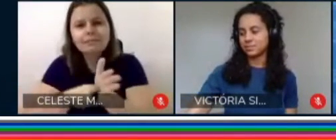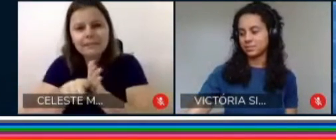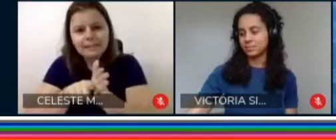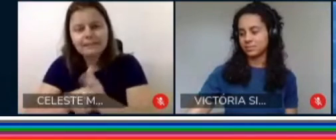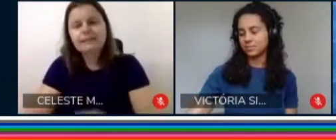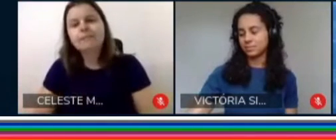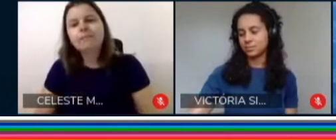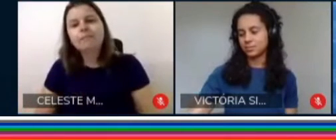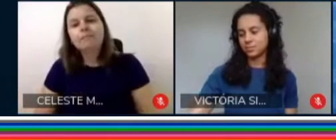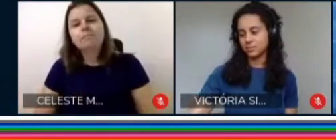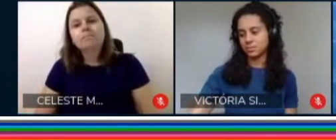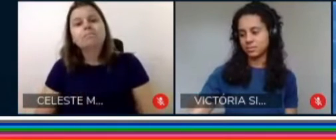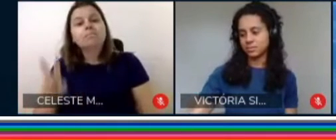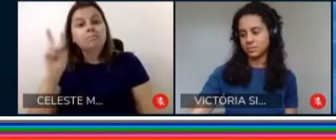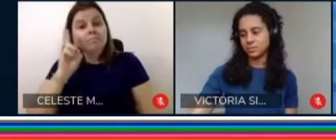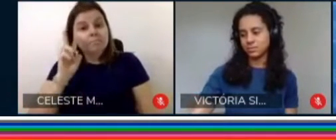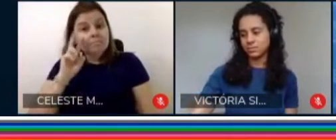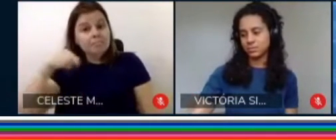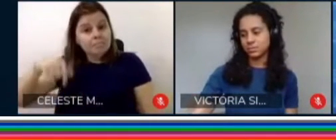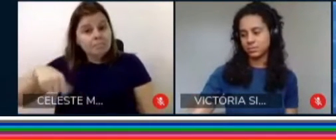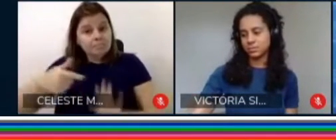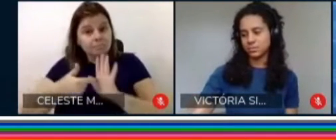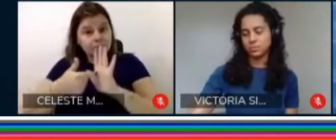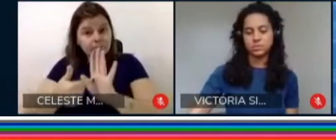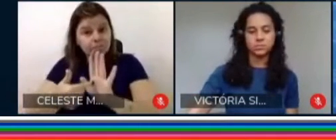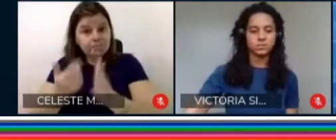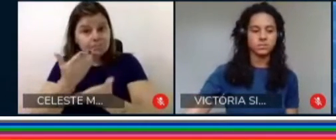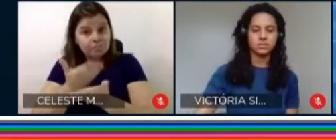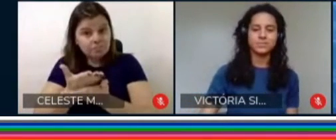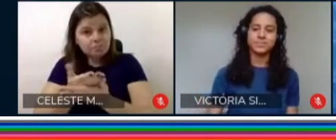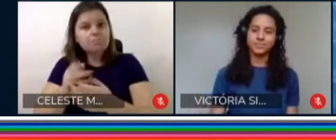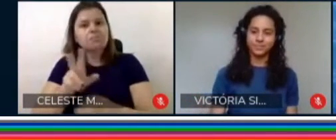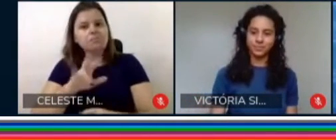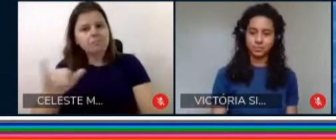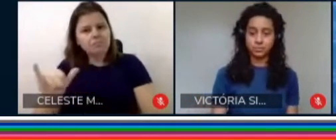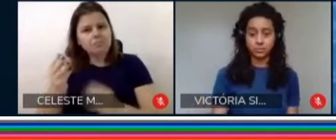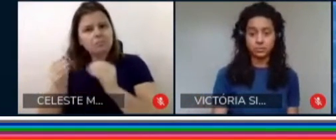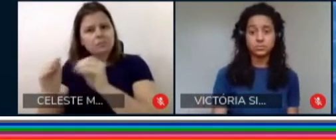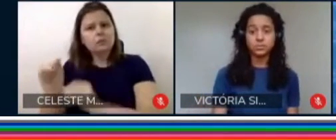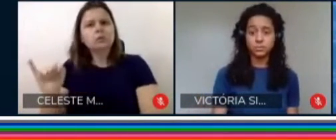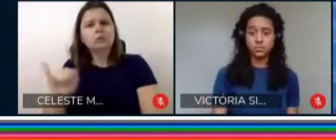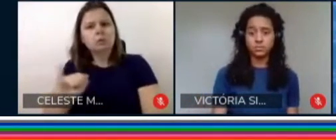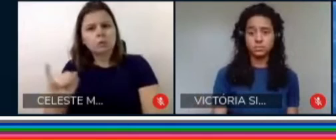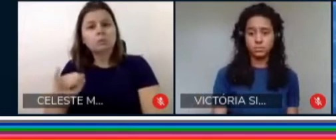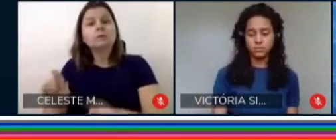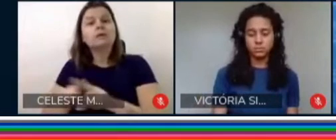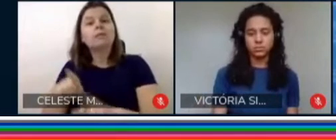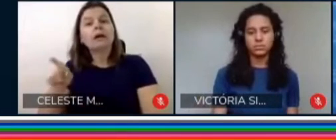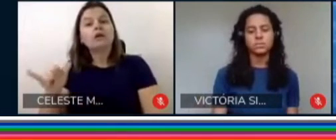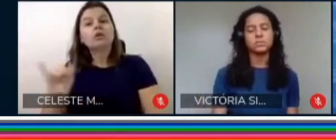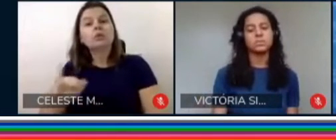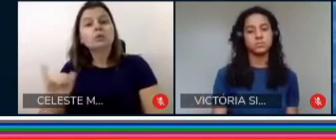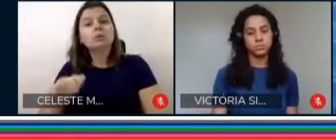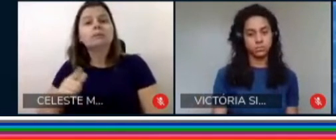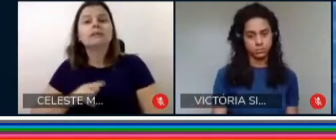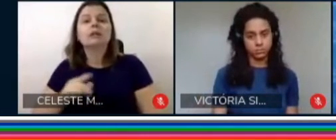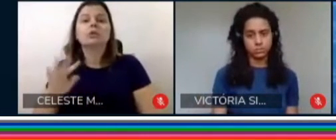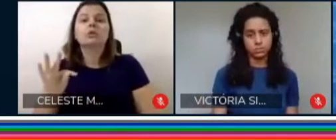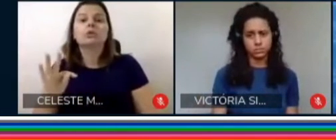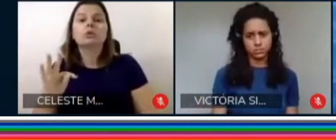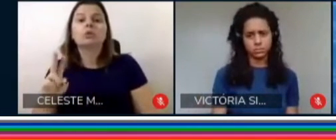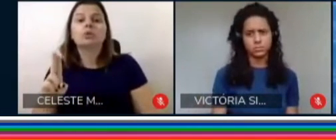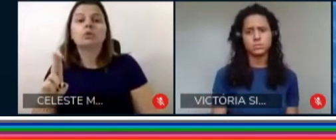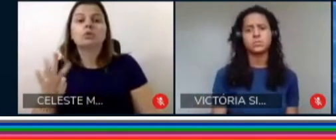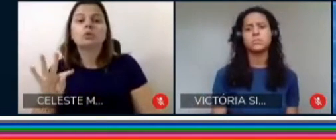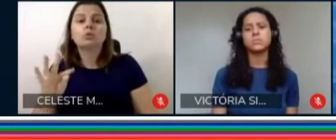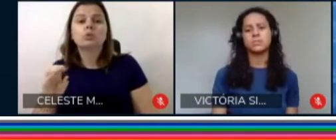essa apresentação vai ficar disponível, temos apresentações anteriores, temos tutoriais no YouTube do Super 8,